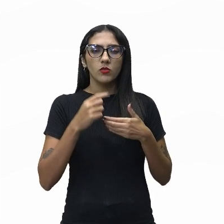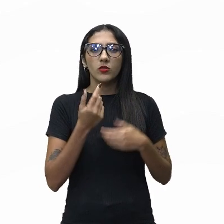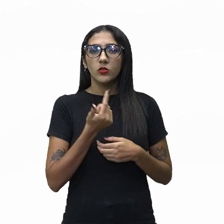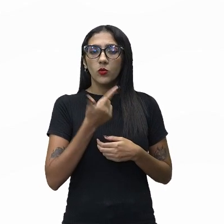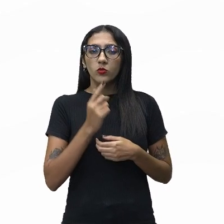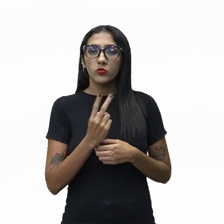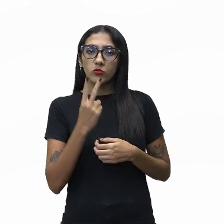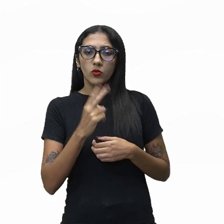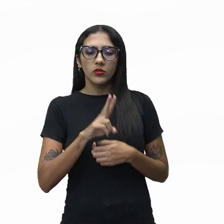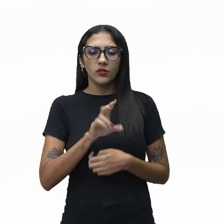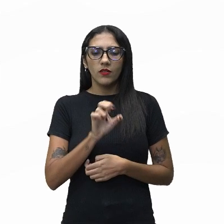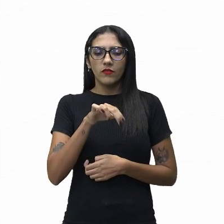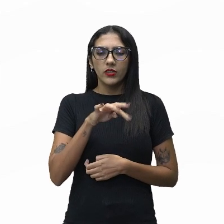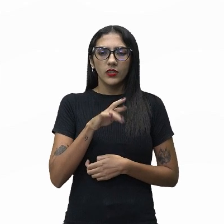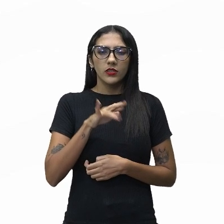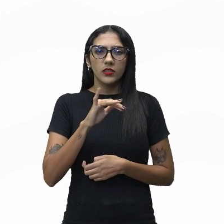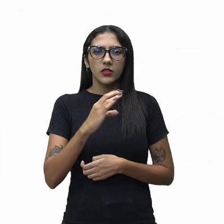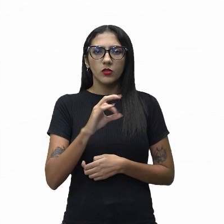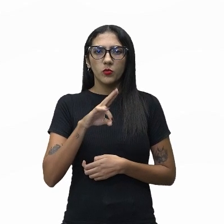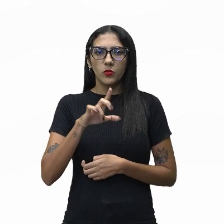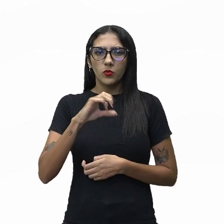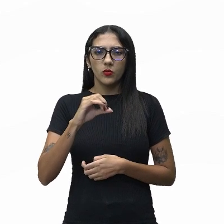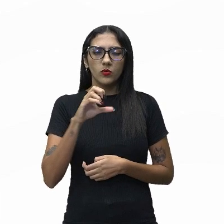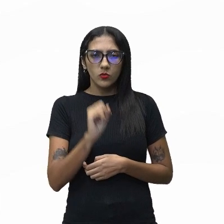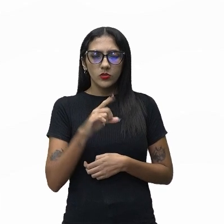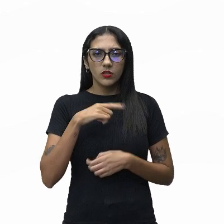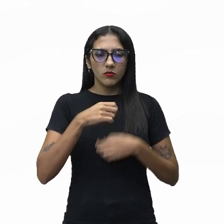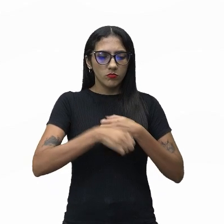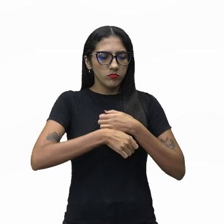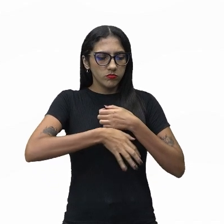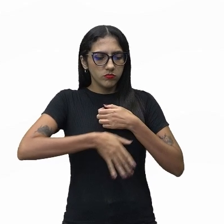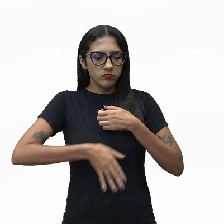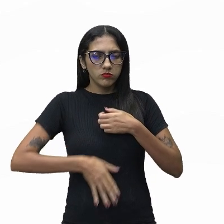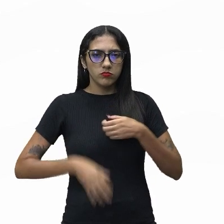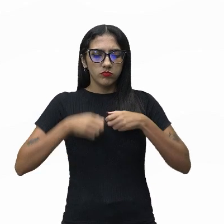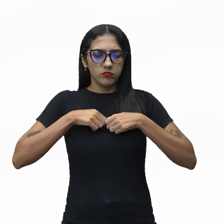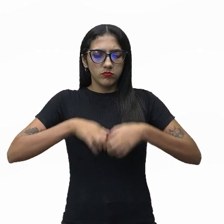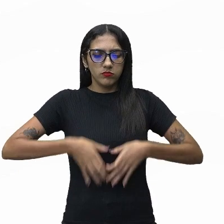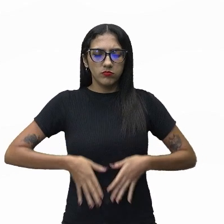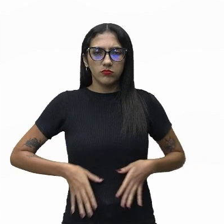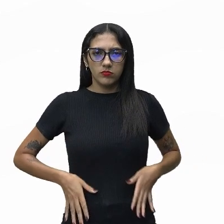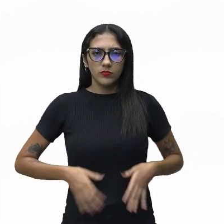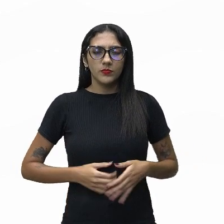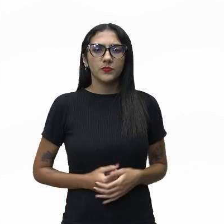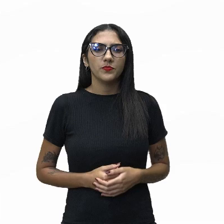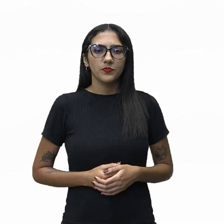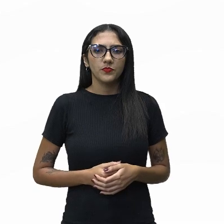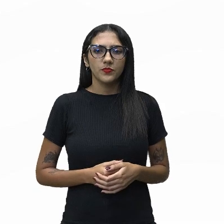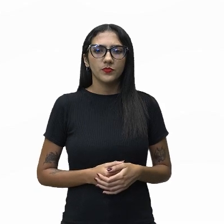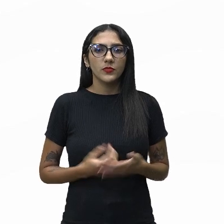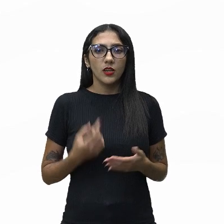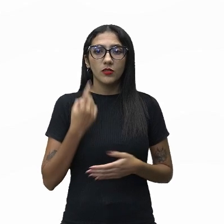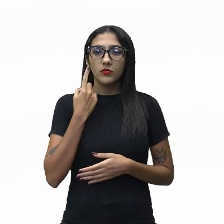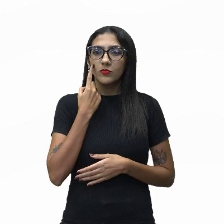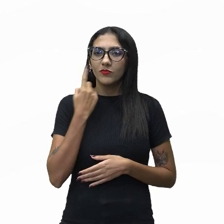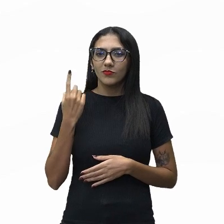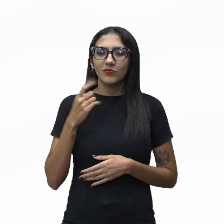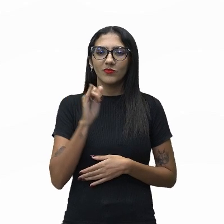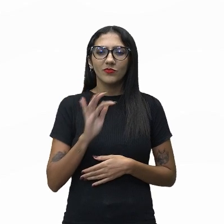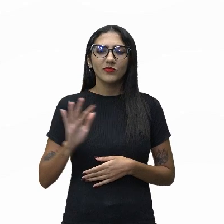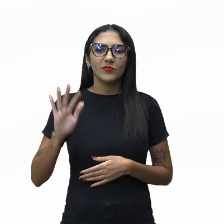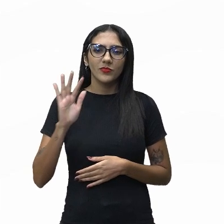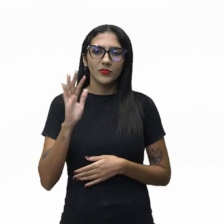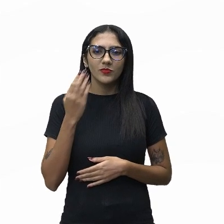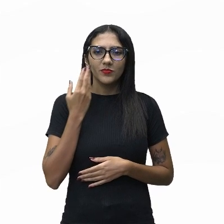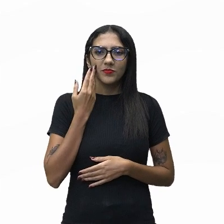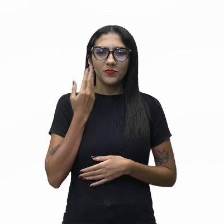o sangue vai sair do coração em direção a outras partes do corpo, tá? Então, é isso que você está observando aí na imagem, né?